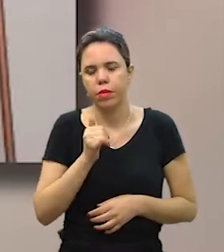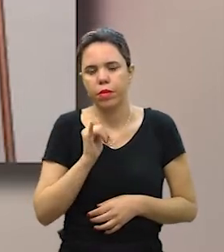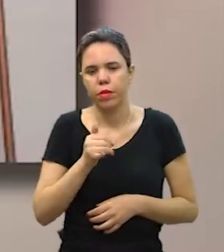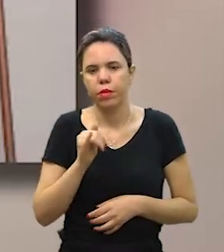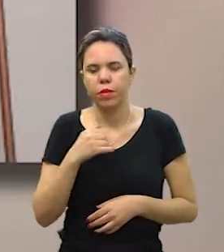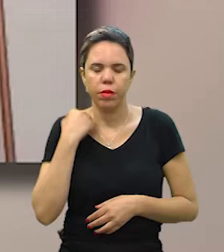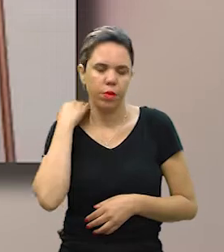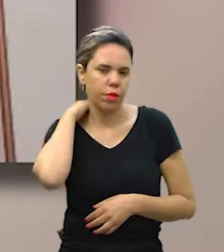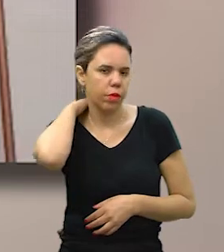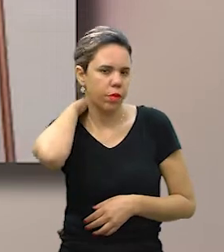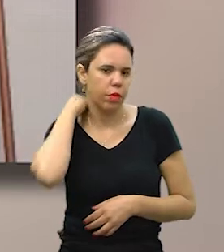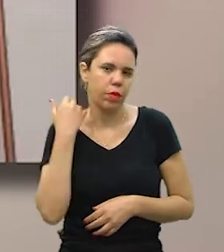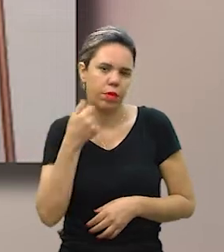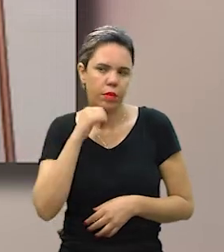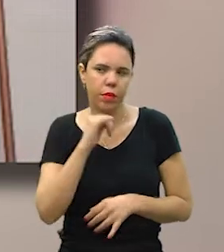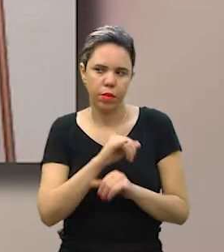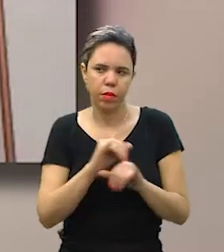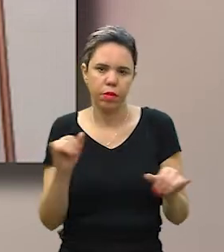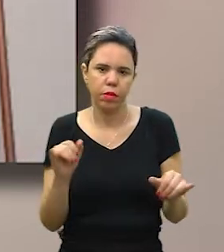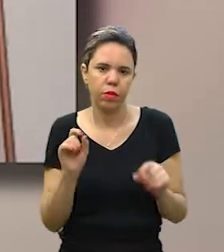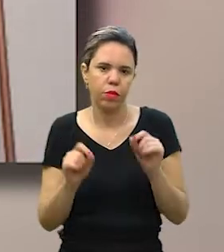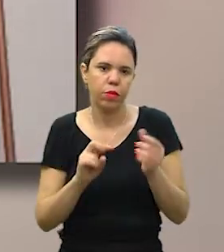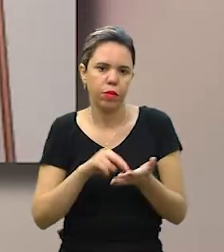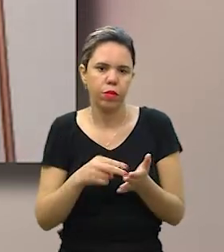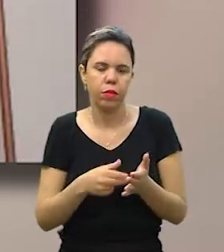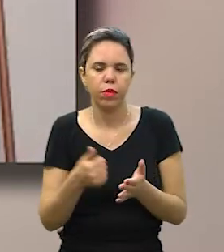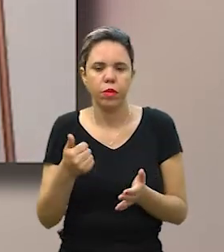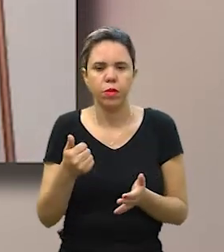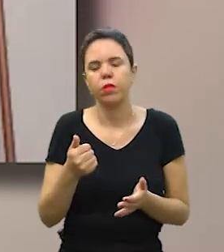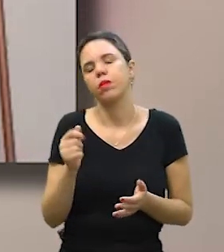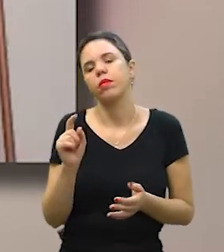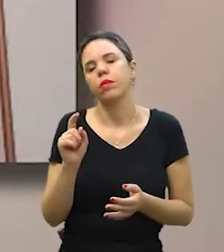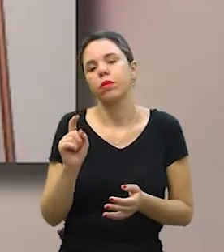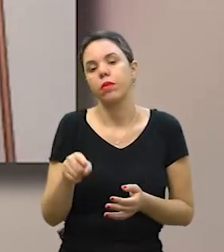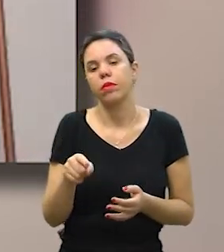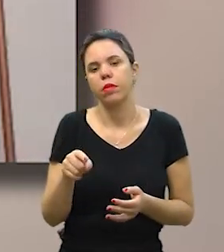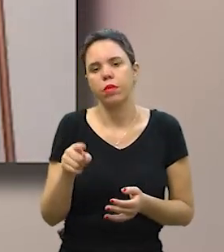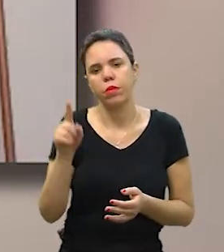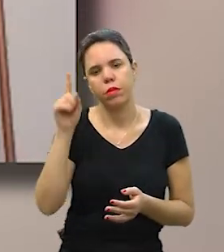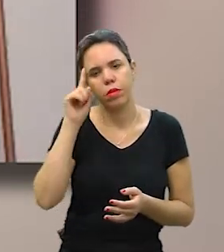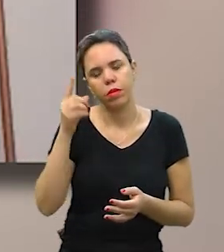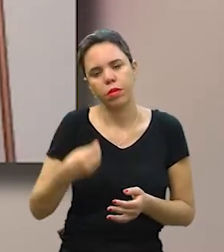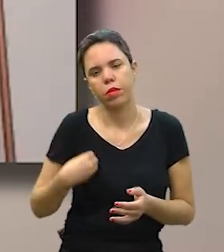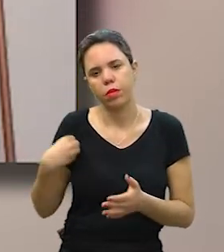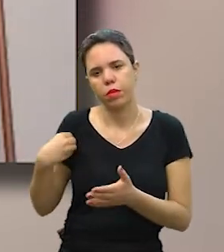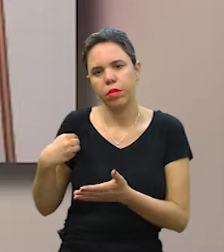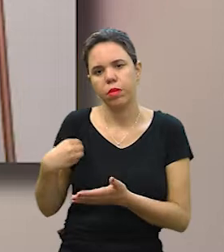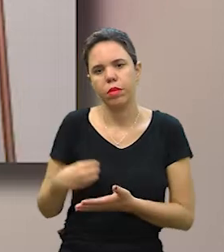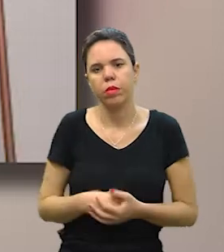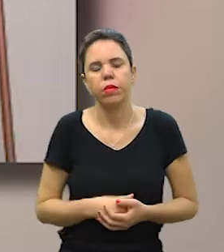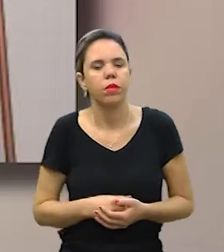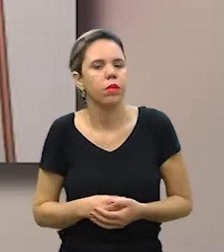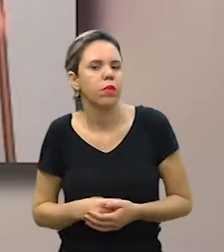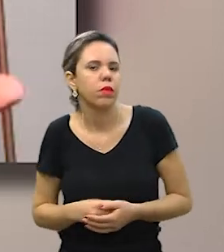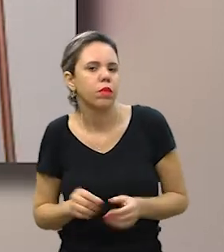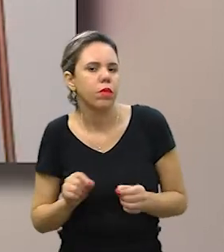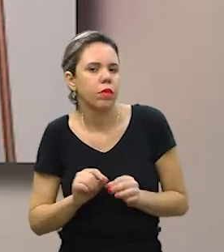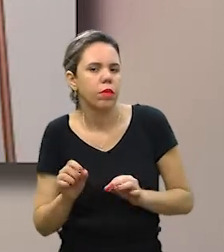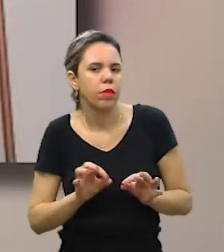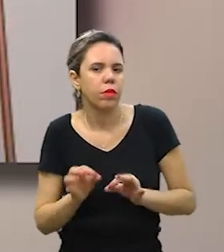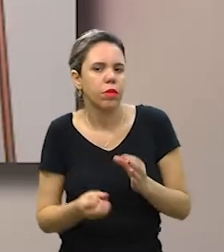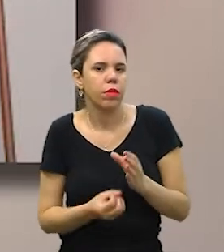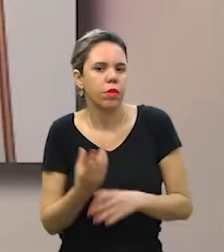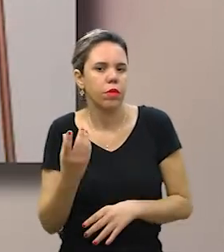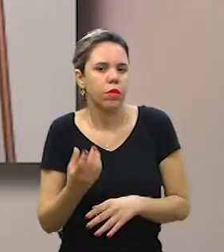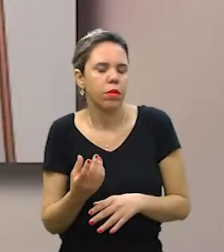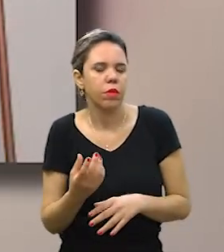de falar para as minhas mamães. O que é esses primeiros 1000 dias de vida? Desde lá de quando você fez seu filho,